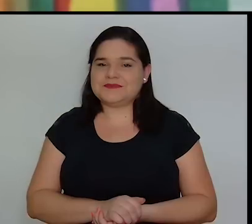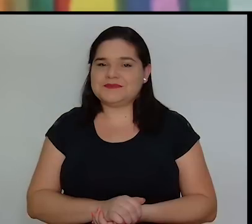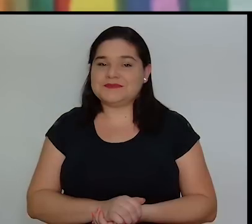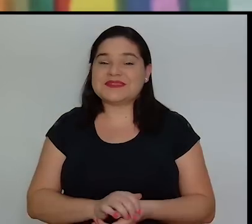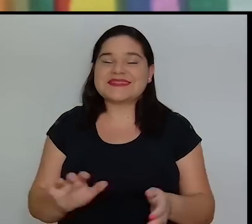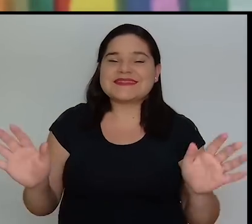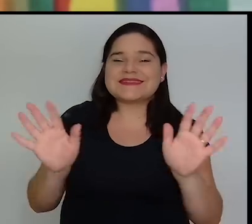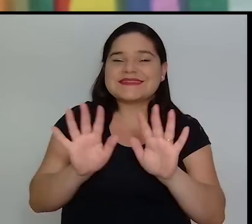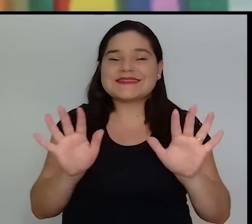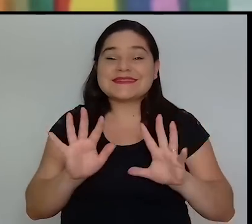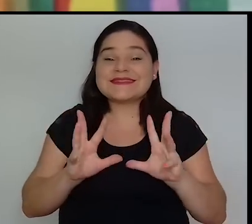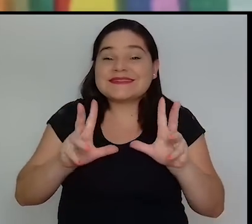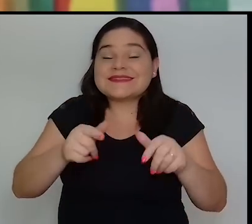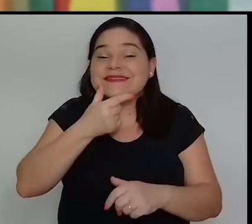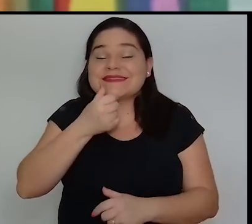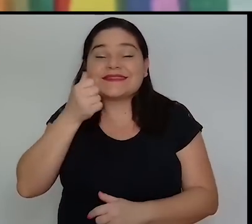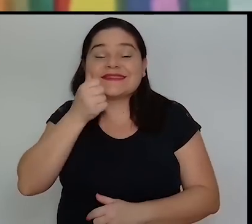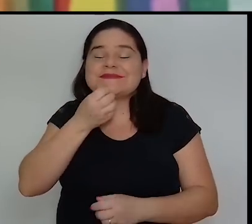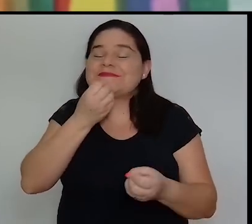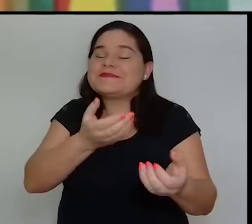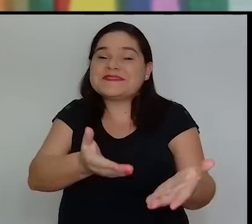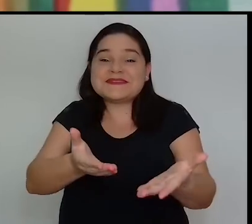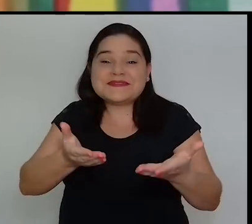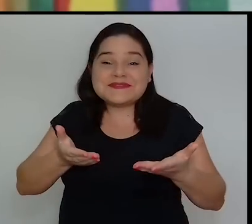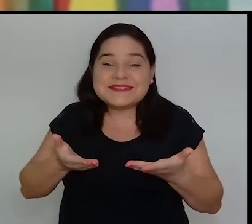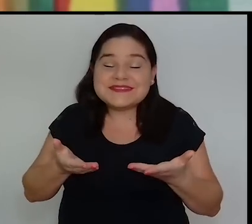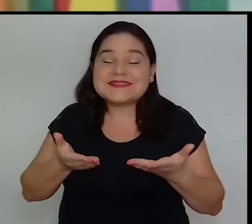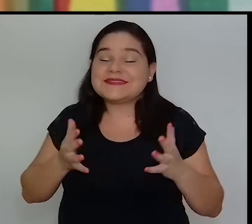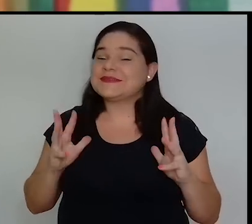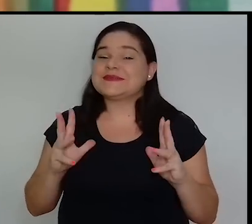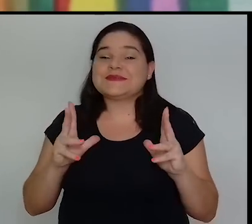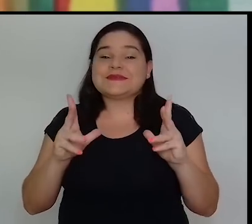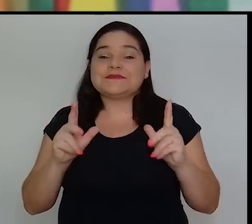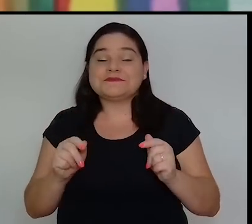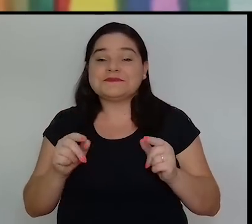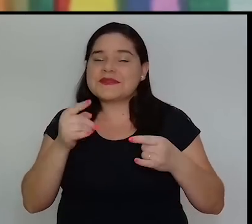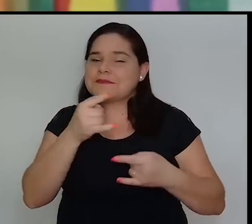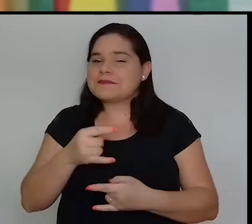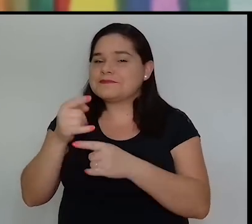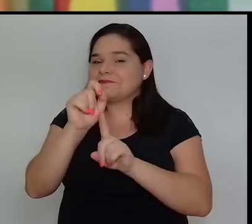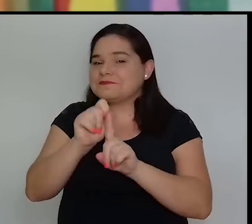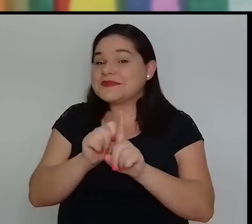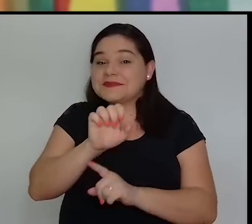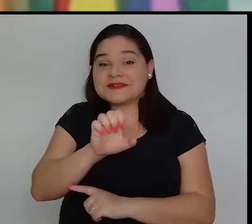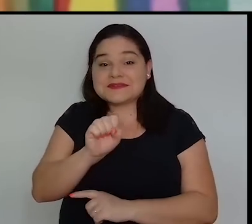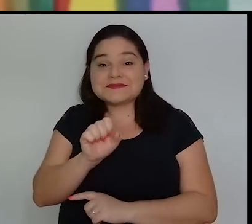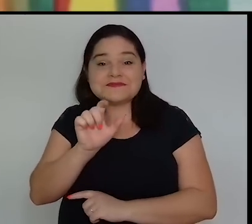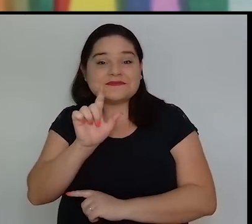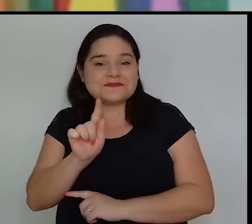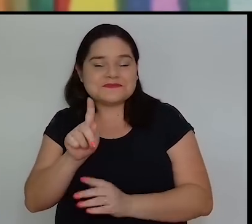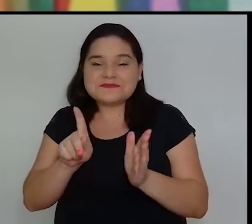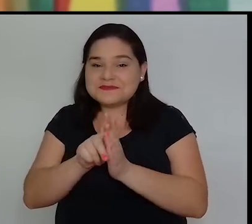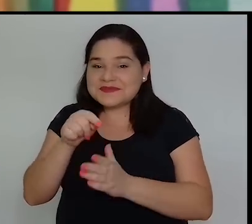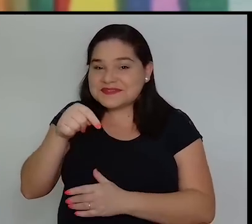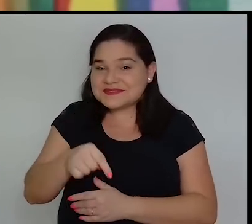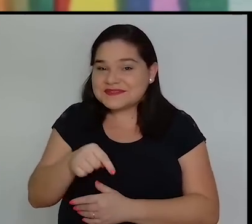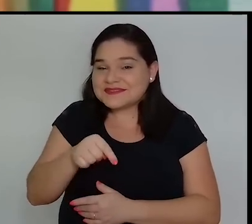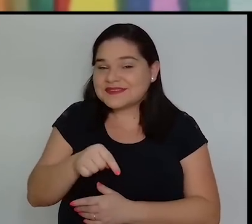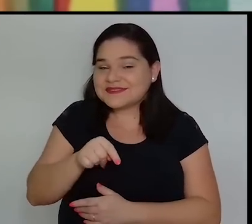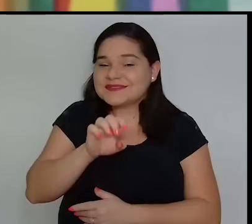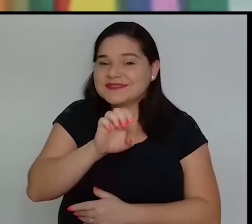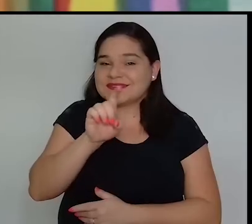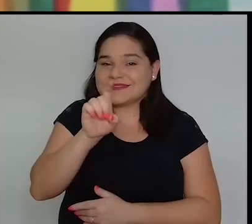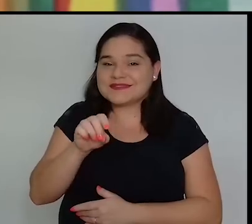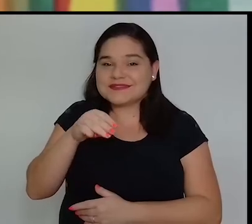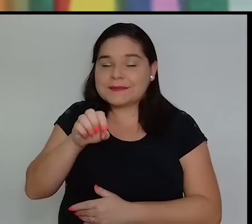Olá a todos e a todas bem-vindos bem-vindas a mais um painel do mês do SG aqui no exame a gente